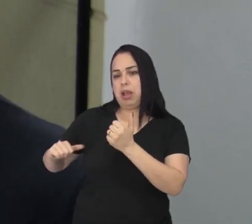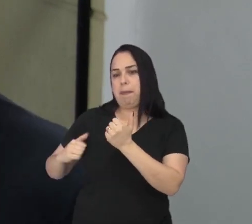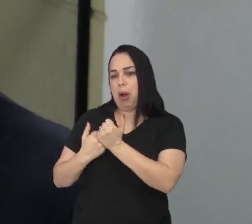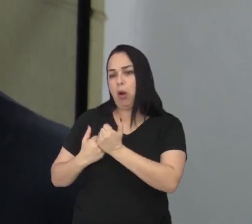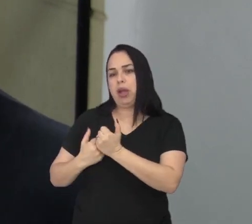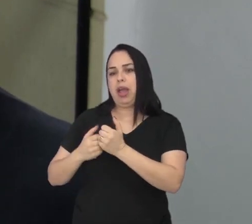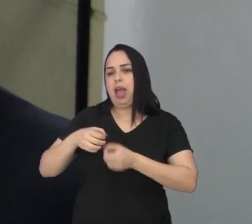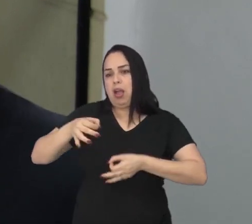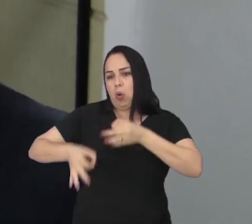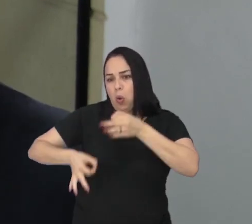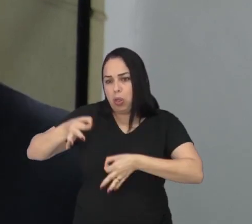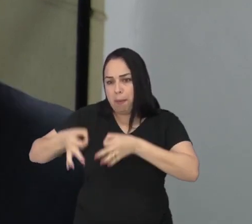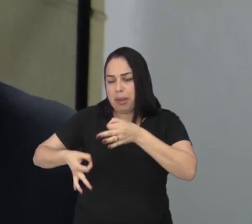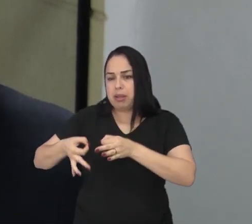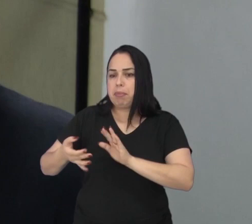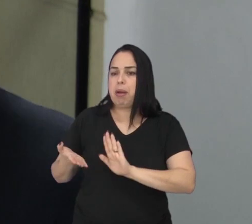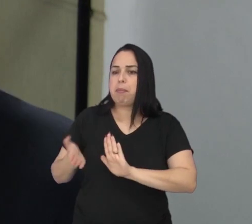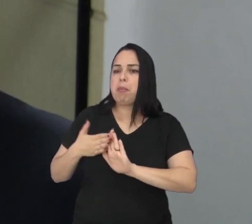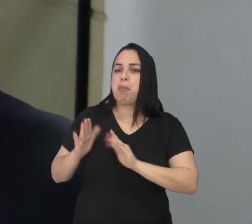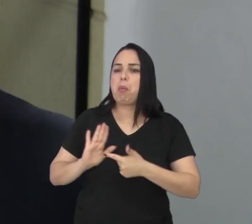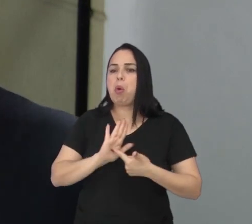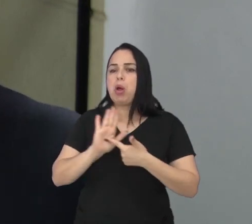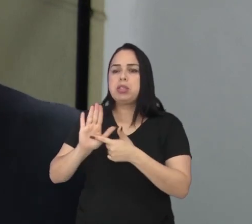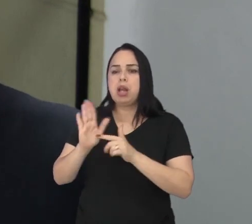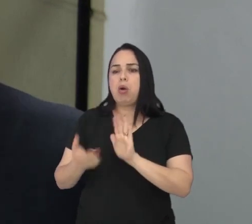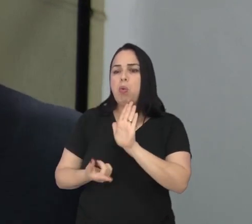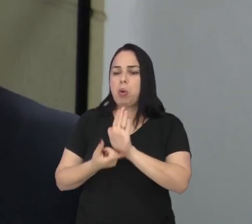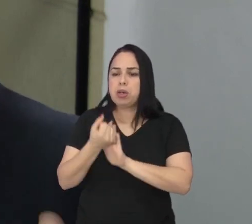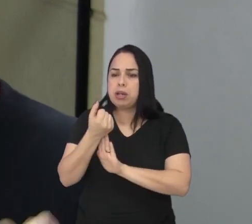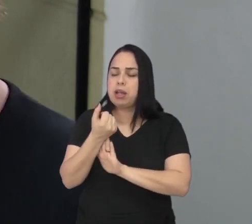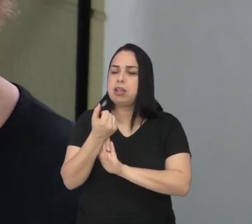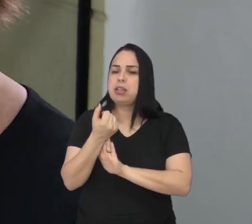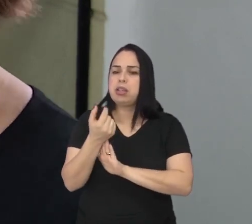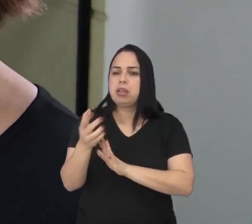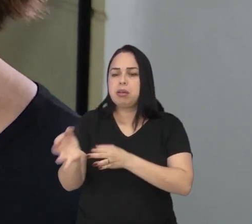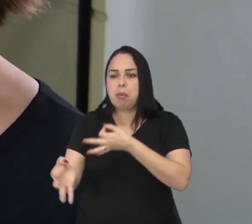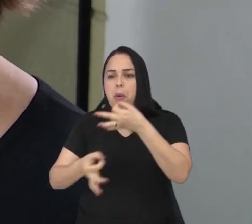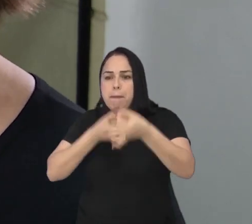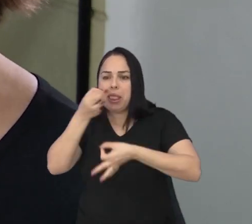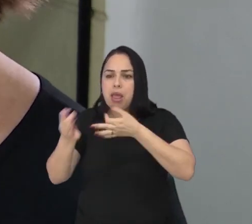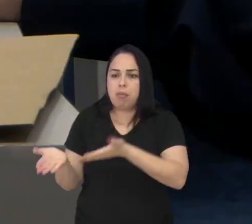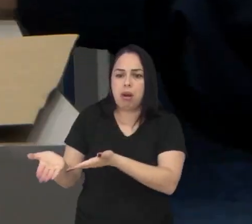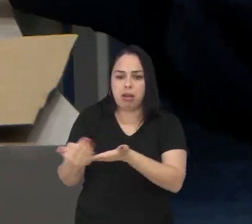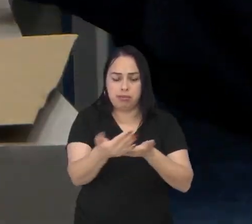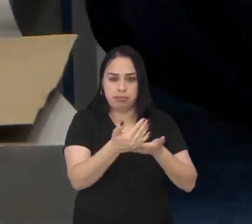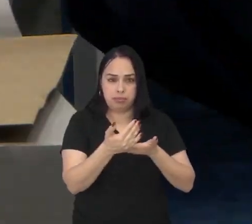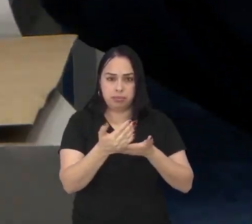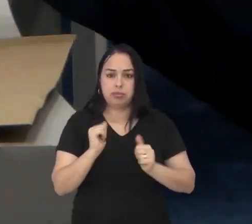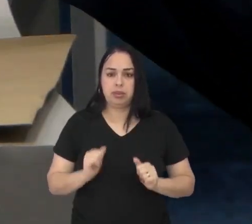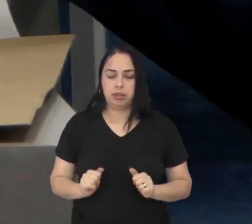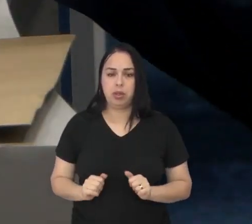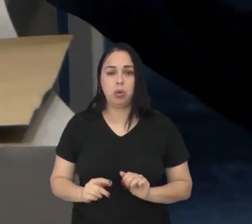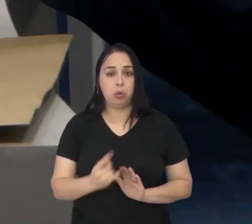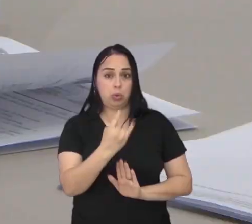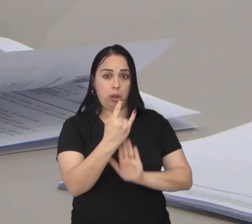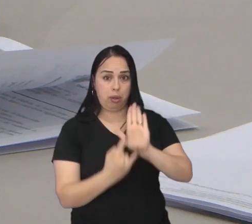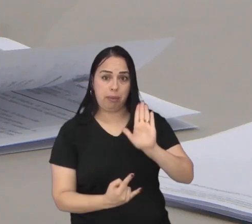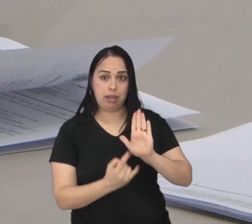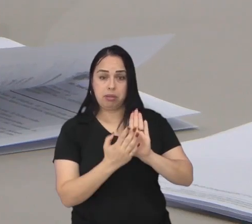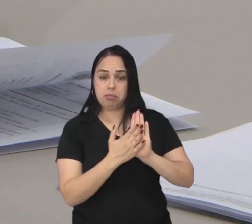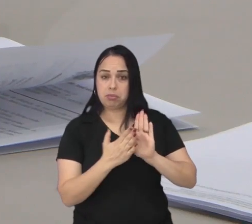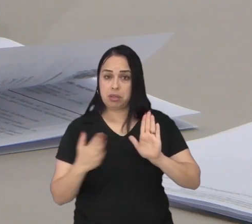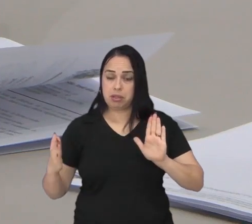de Economia, né, para apresentar o orçamento e ouvir as reivindicações. Antes de ir para a votação,